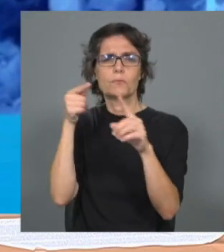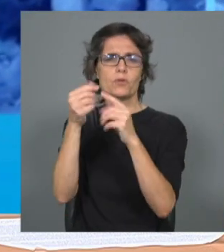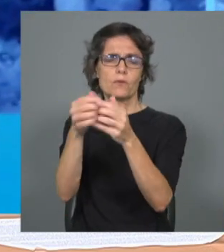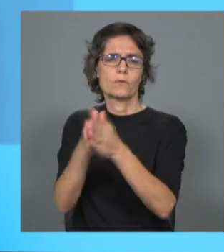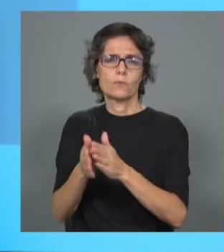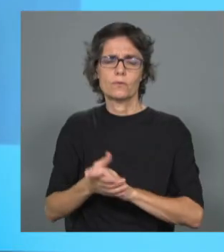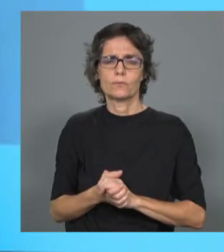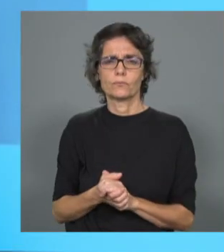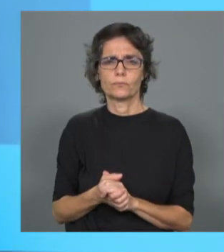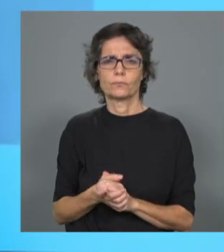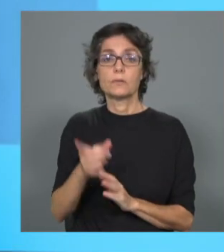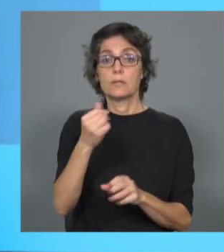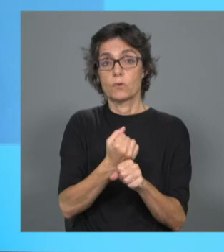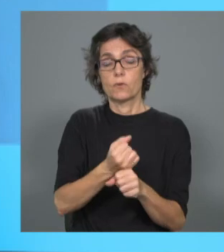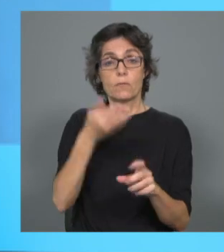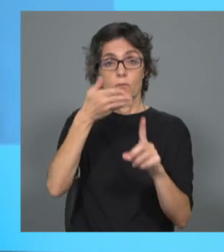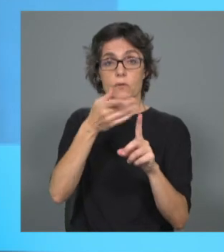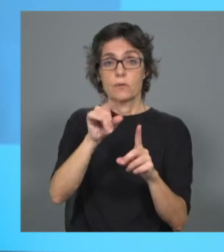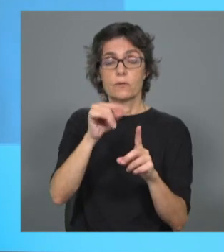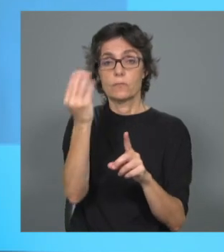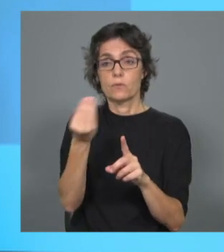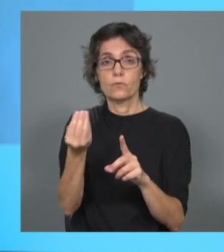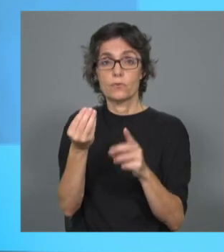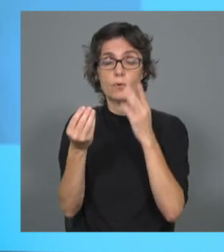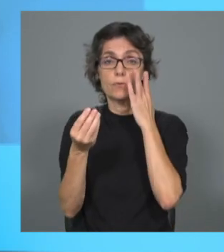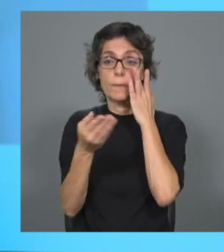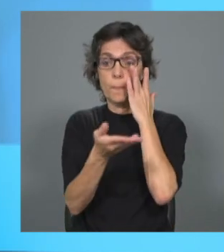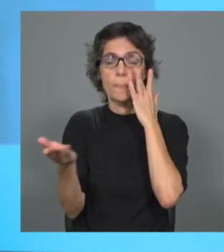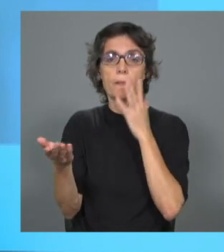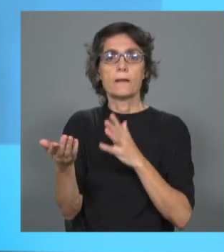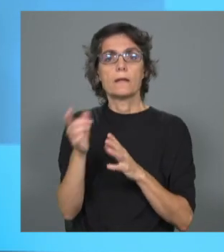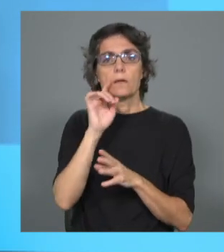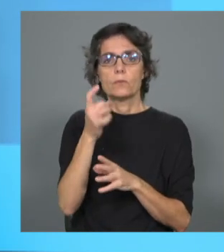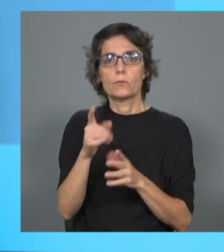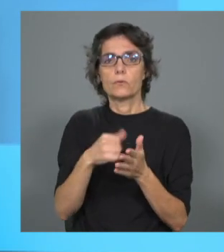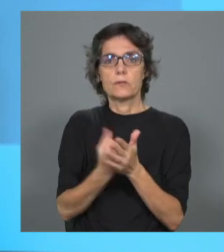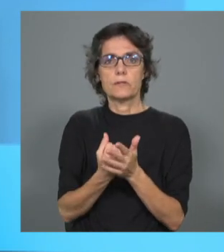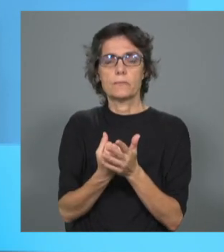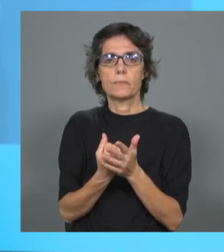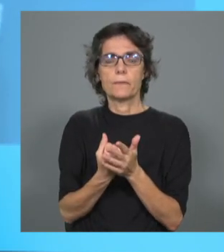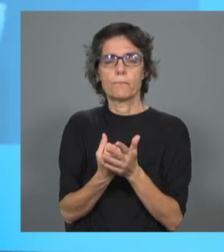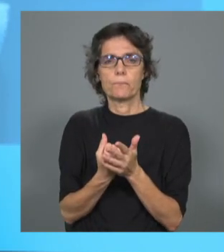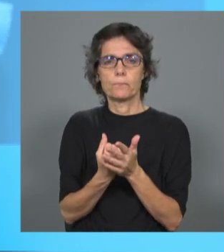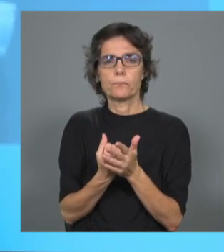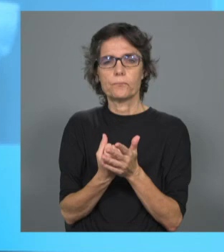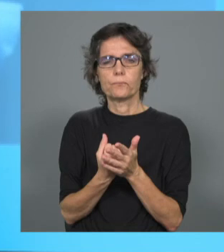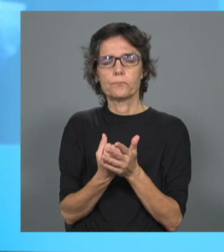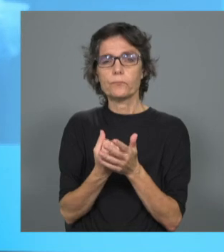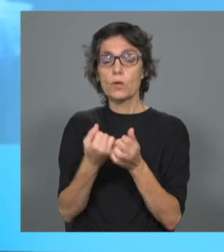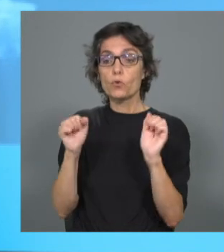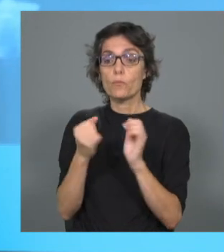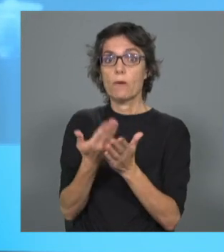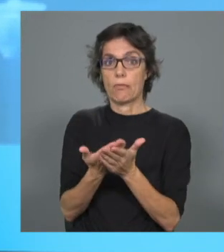missionário também, e nos jovens com quem contactam e com as pessoas que procuram também criar neles estas autonomias